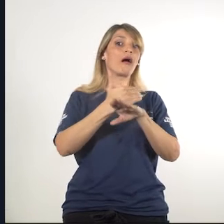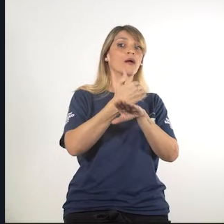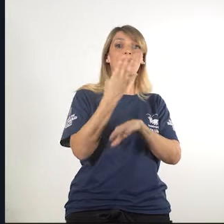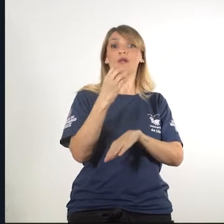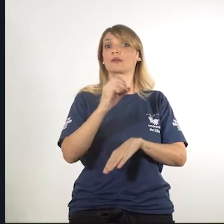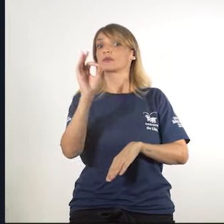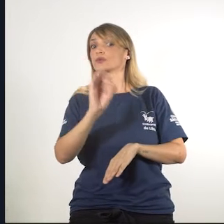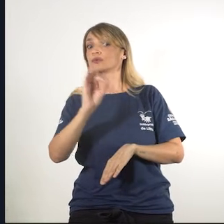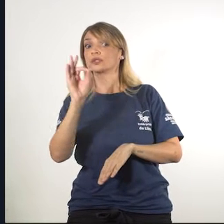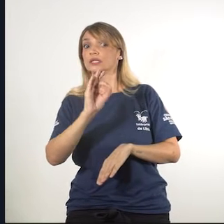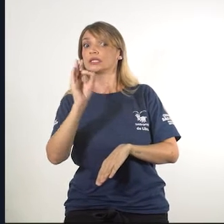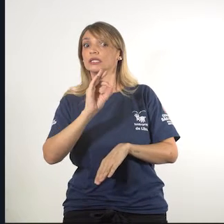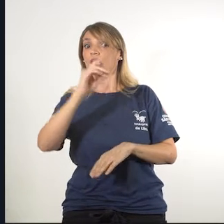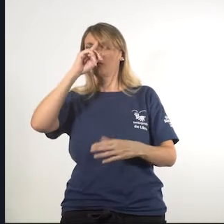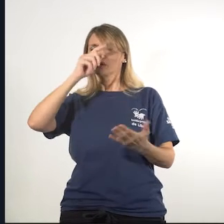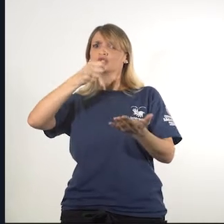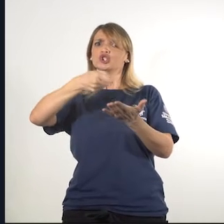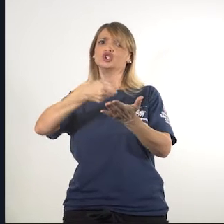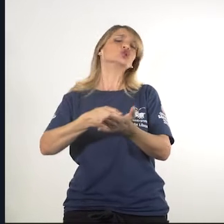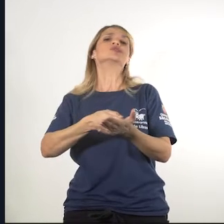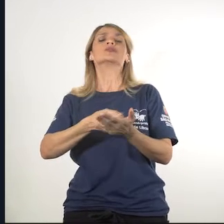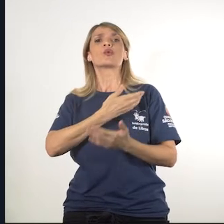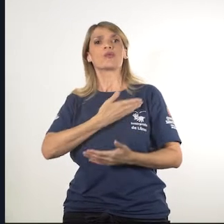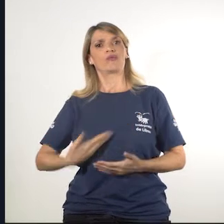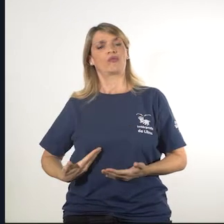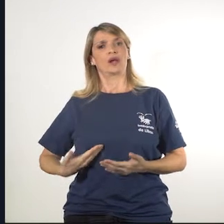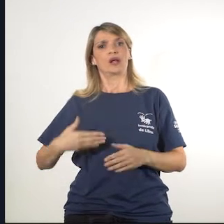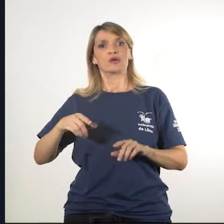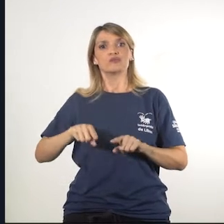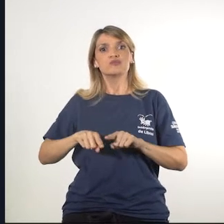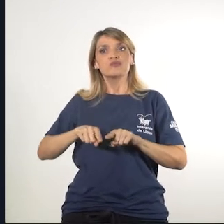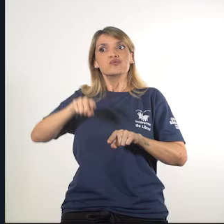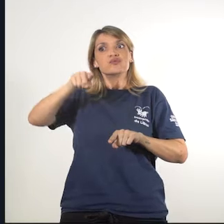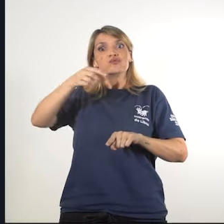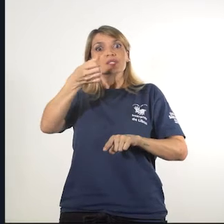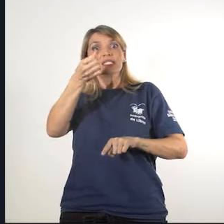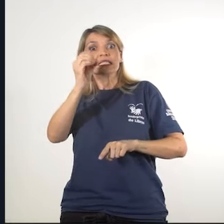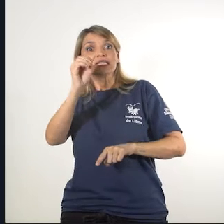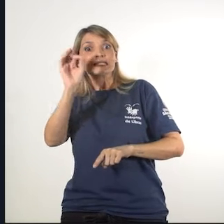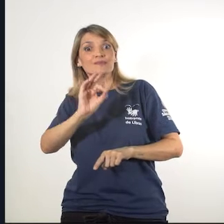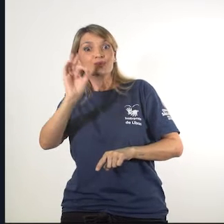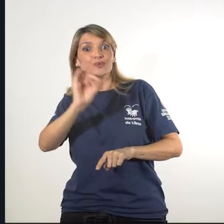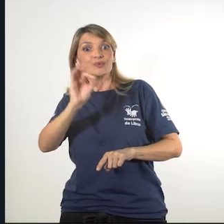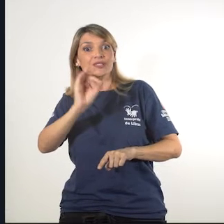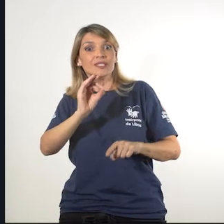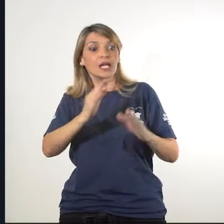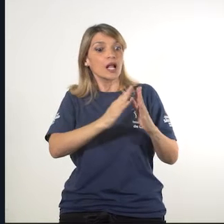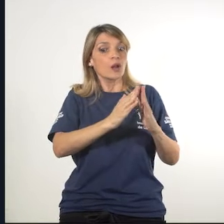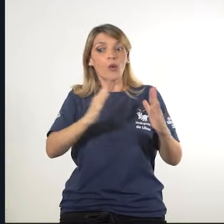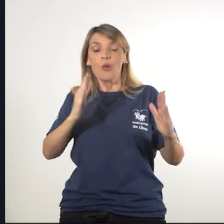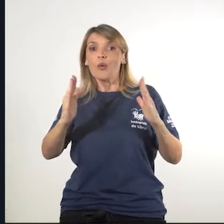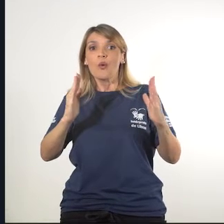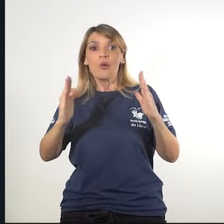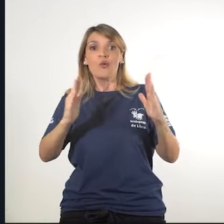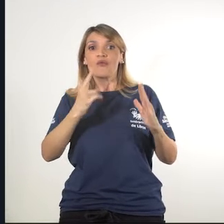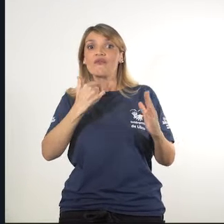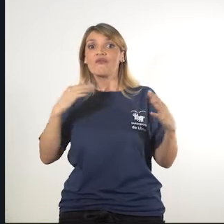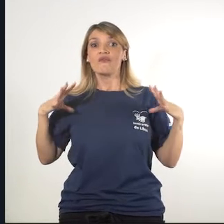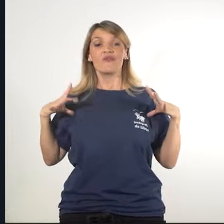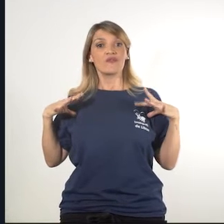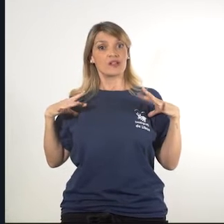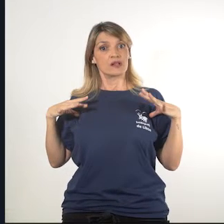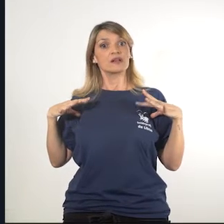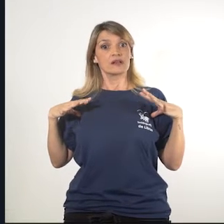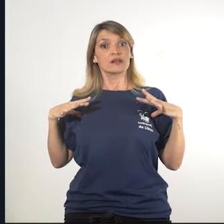com as medidas restritivas do governo do estado subimos para 60%, e durante a semana do feriado,